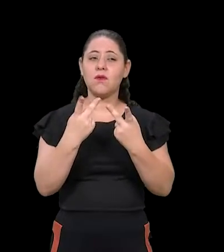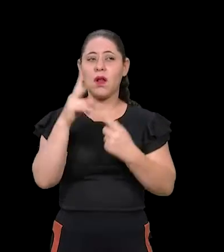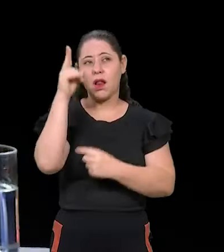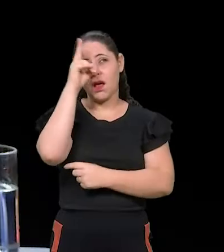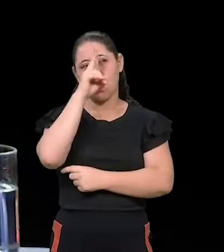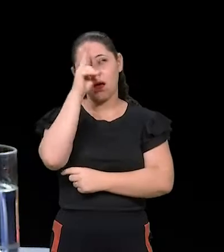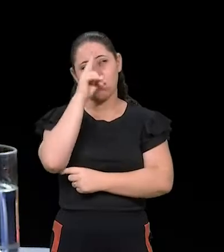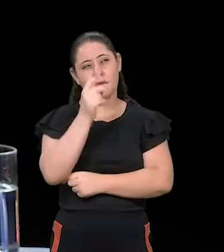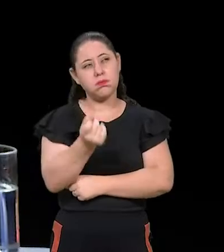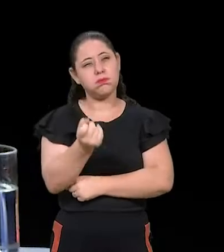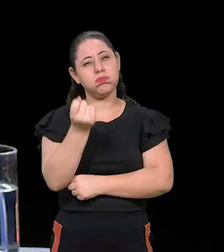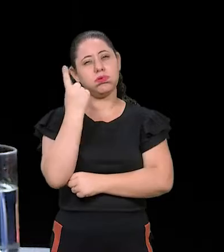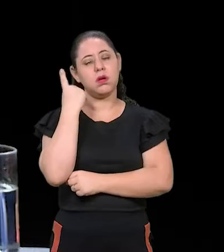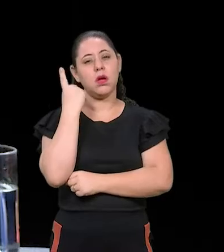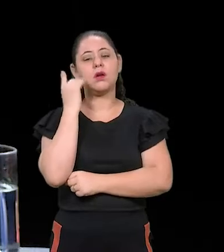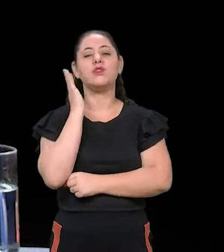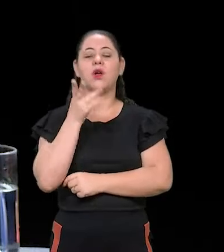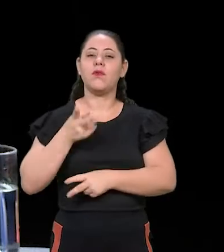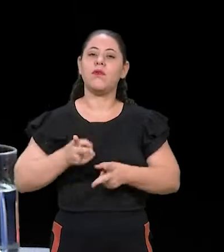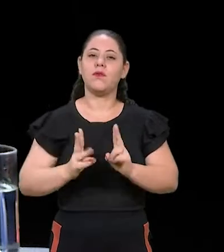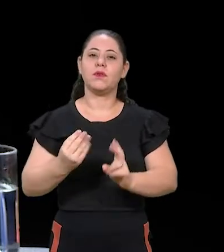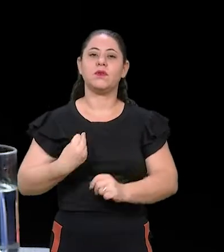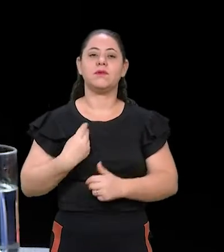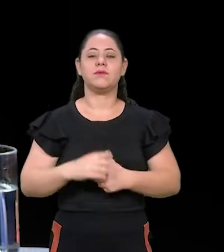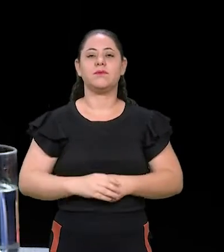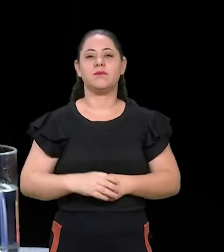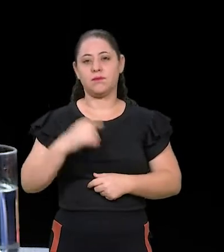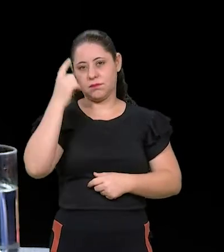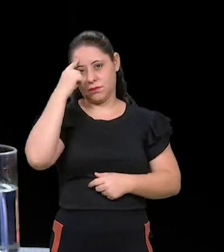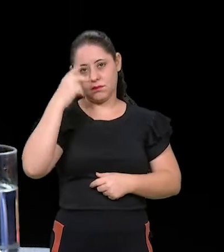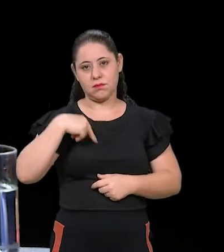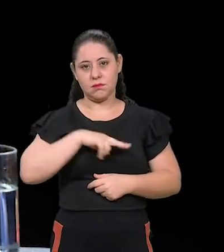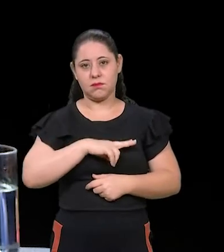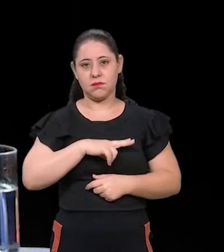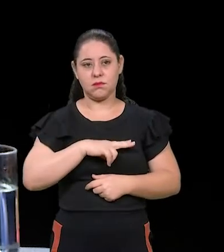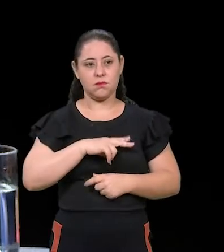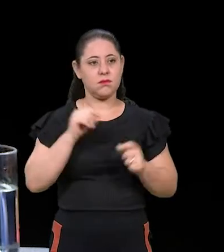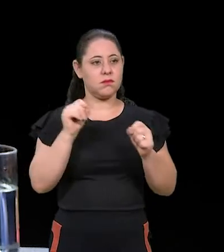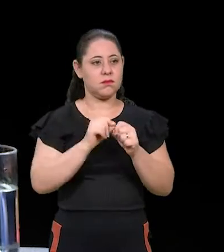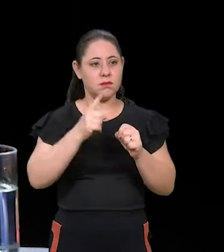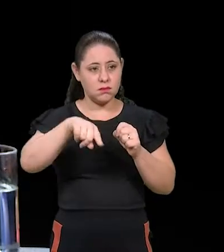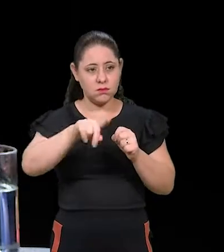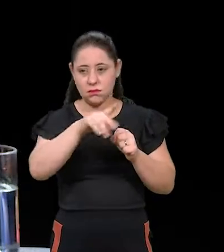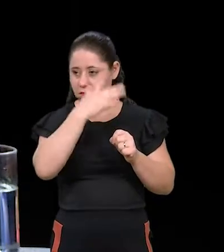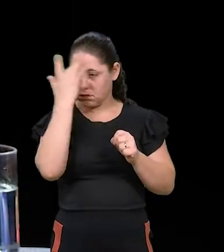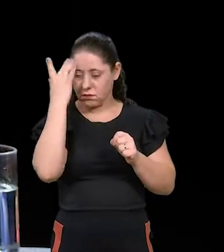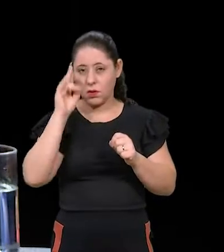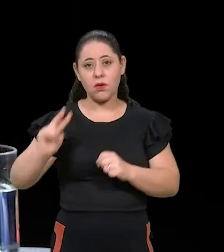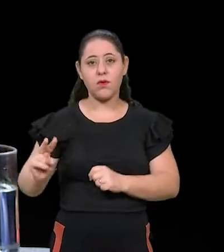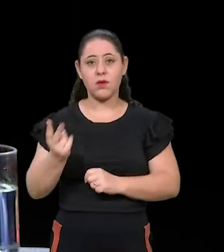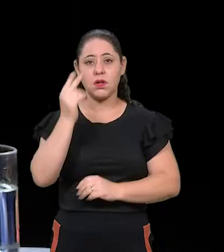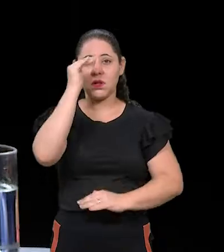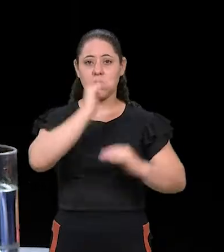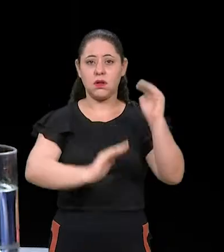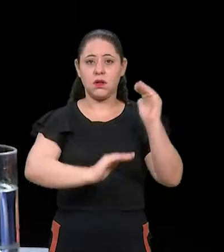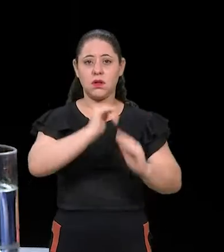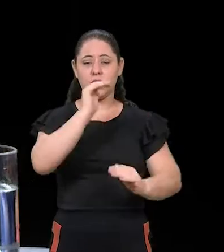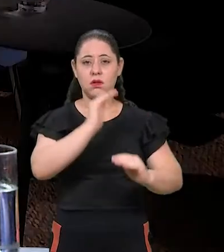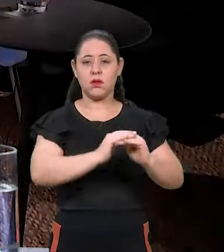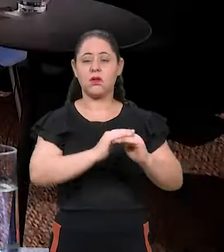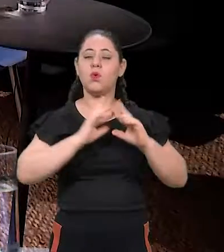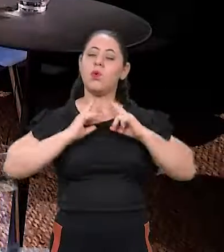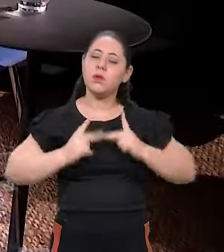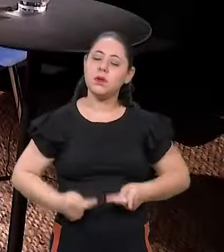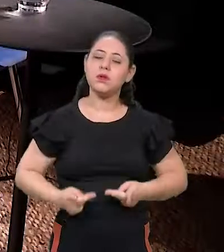você passou. Eu acho que a gente tem que fazer com que as pessoas lembrem, também valorizem profissionais e seres humanos importantes como você. Obrigada